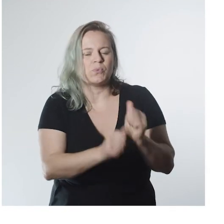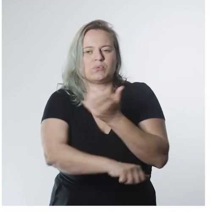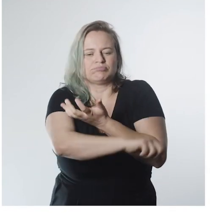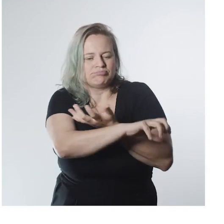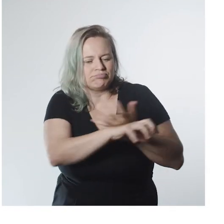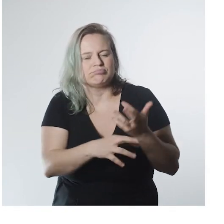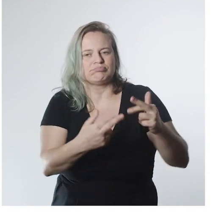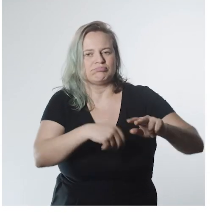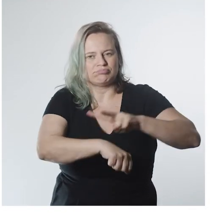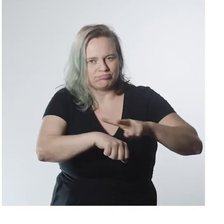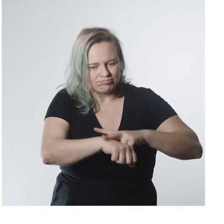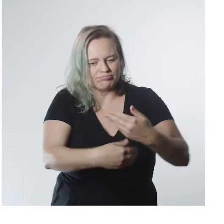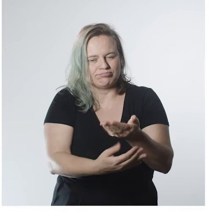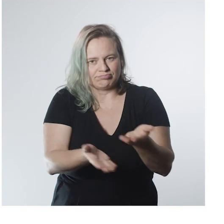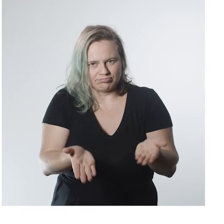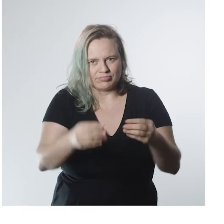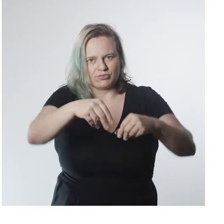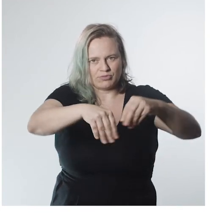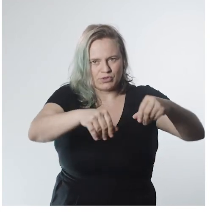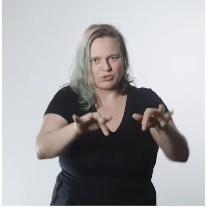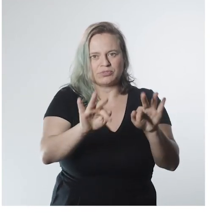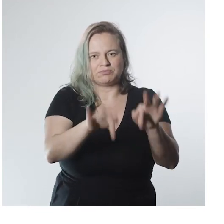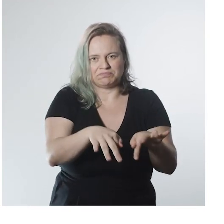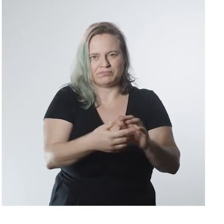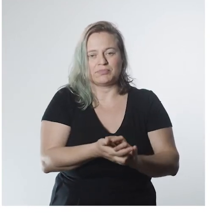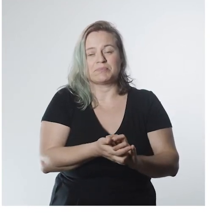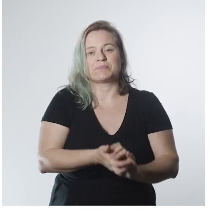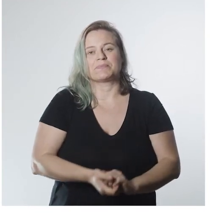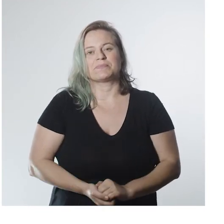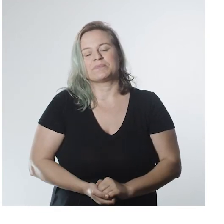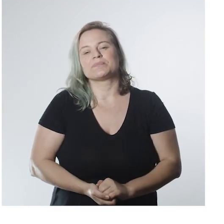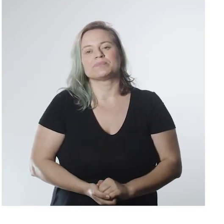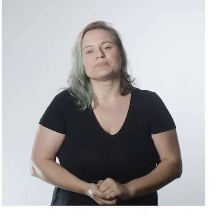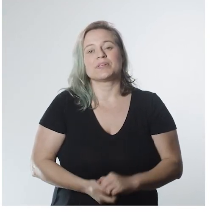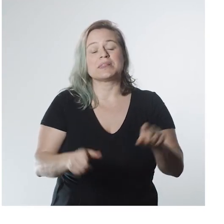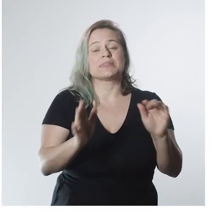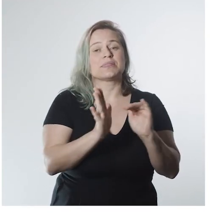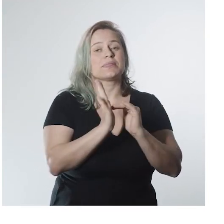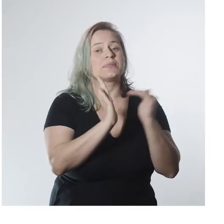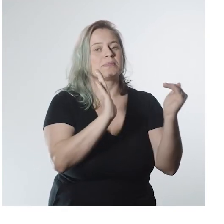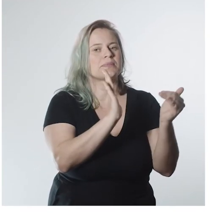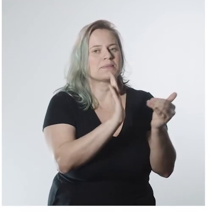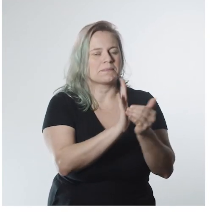E agora, vamos colocar primeiro a farofa. E depois a gente monta a saladinha.